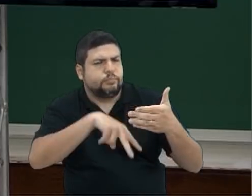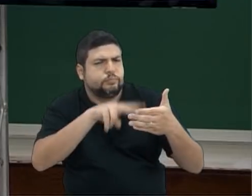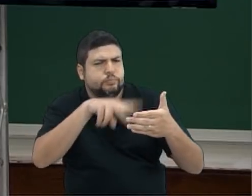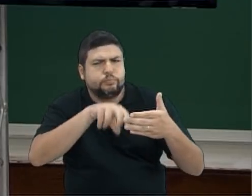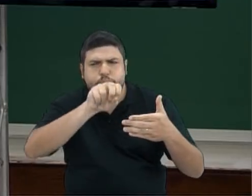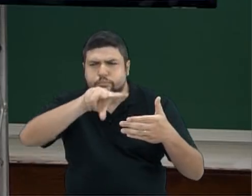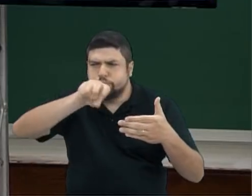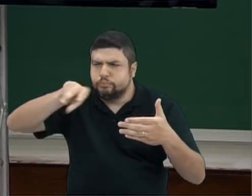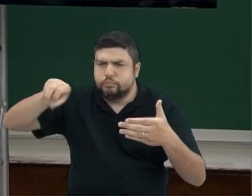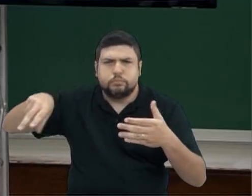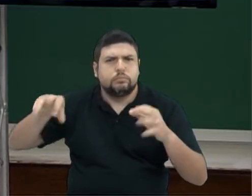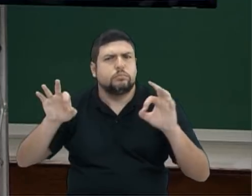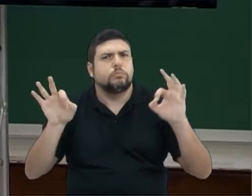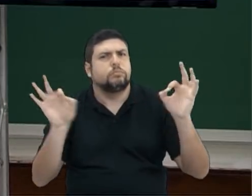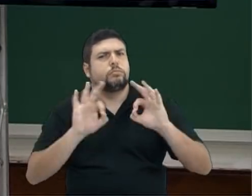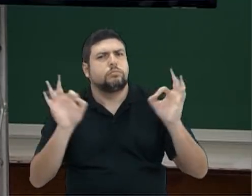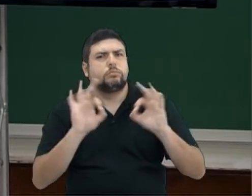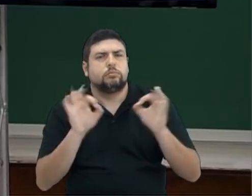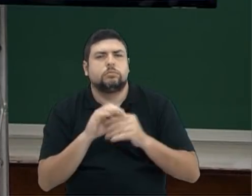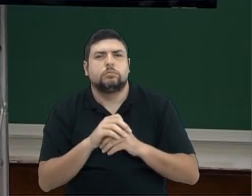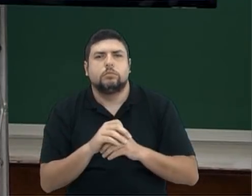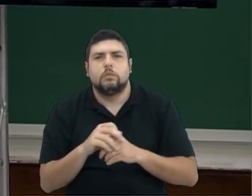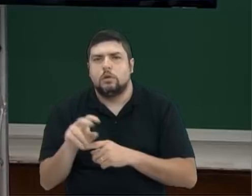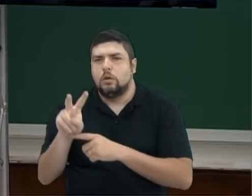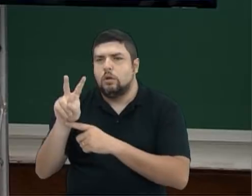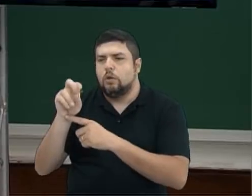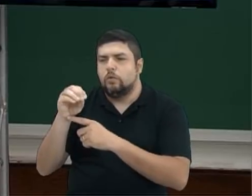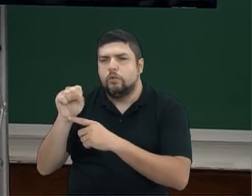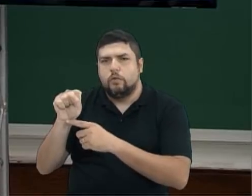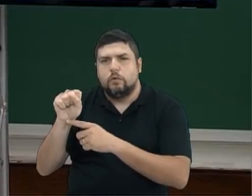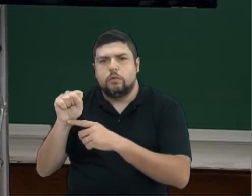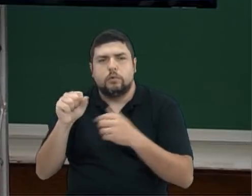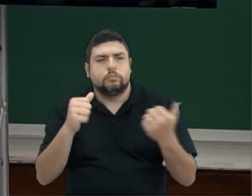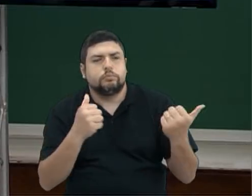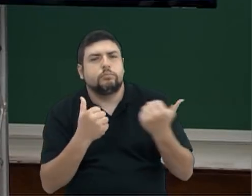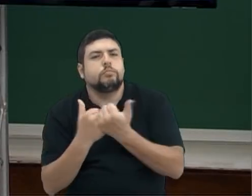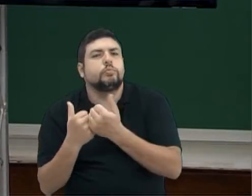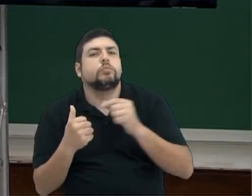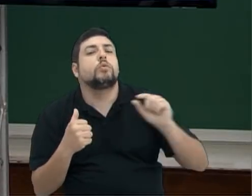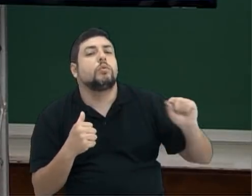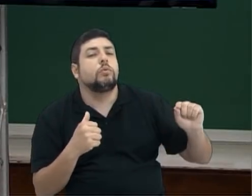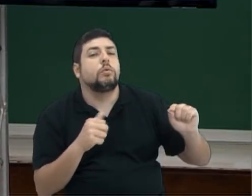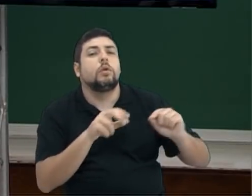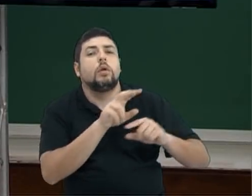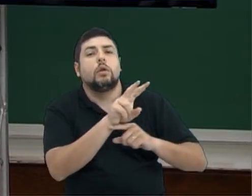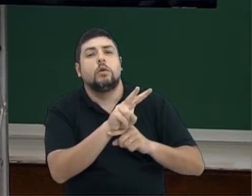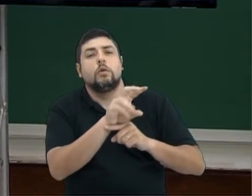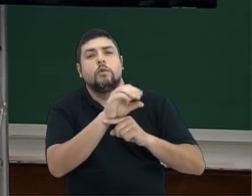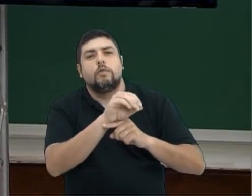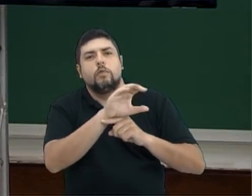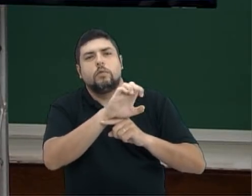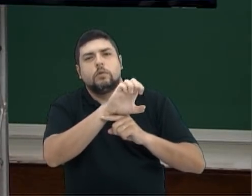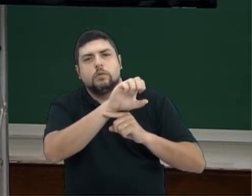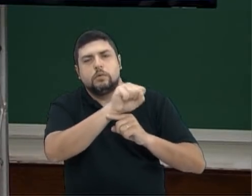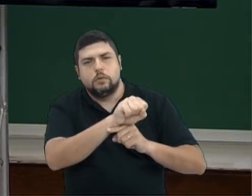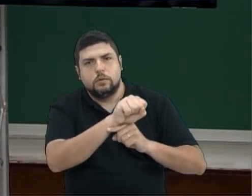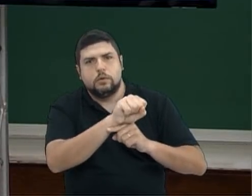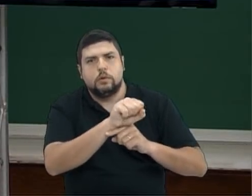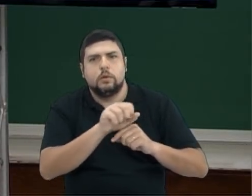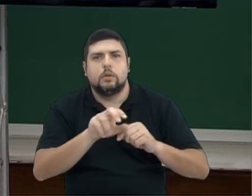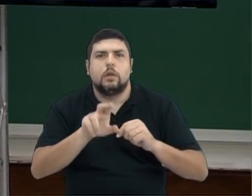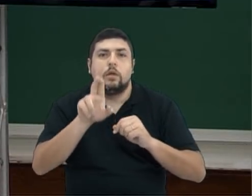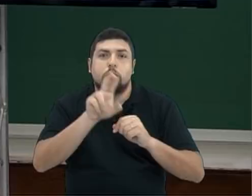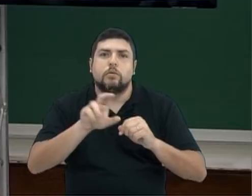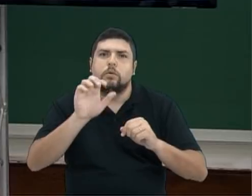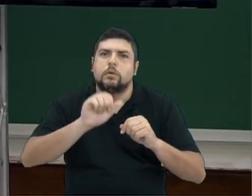foi substituído pelo vocês, né? E a gente usa muito mais, a gente usa sempre,